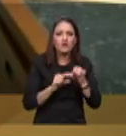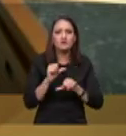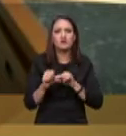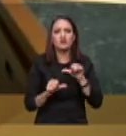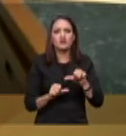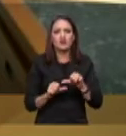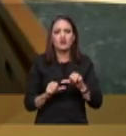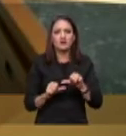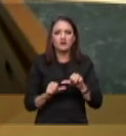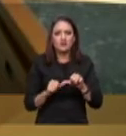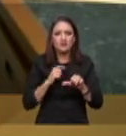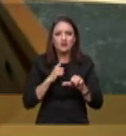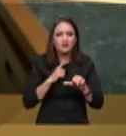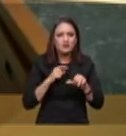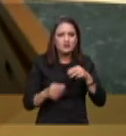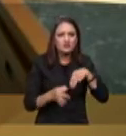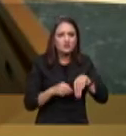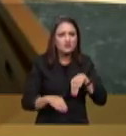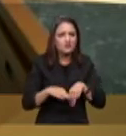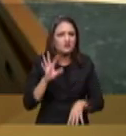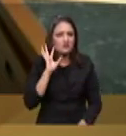ministro Dias Toffoli, com tanta ênfase